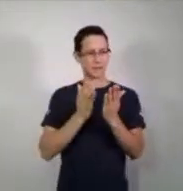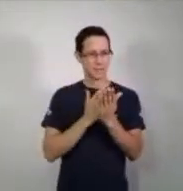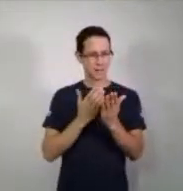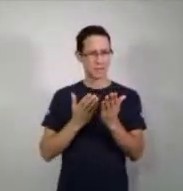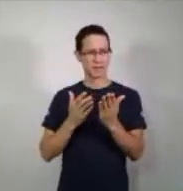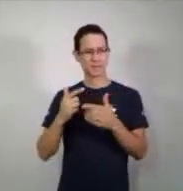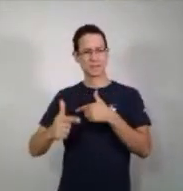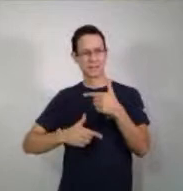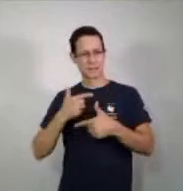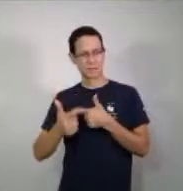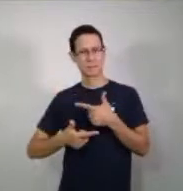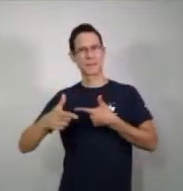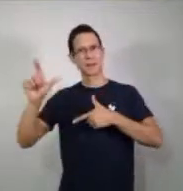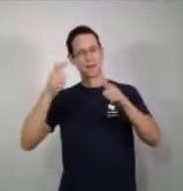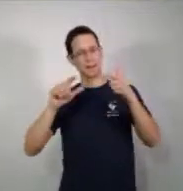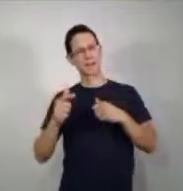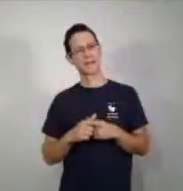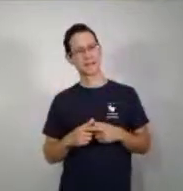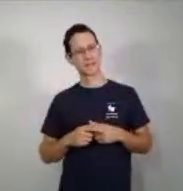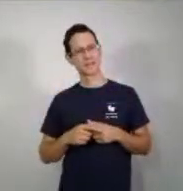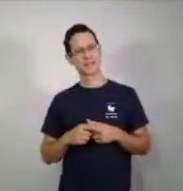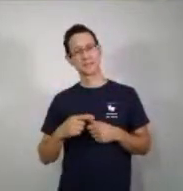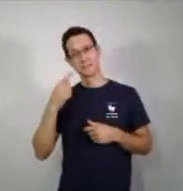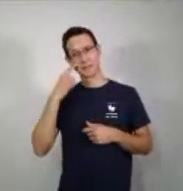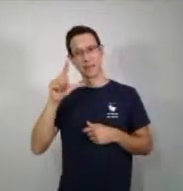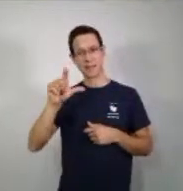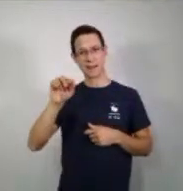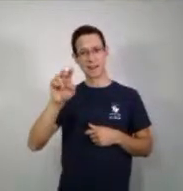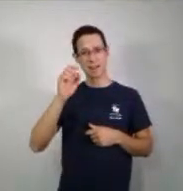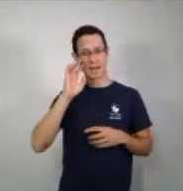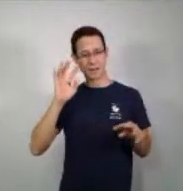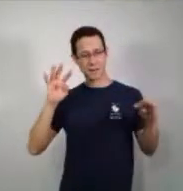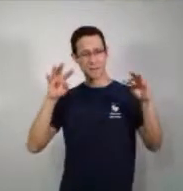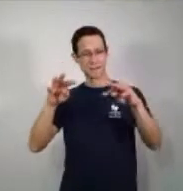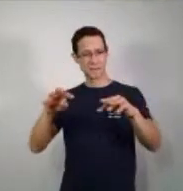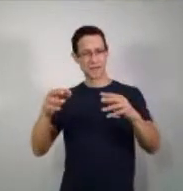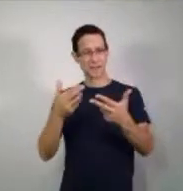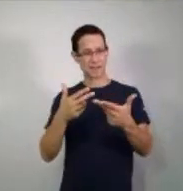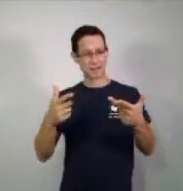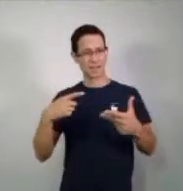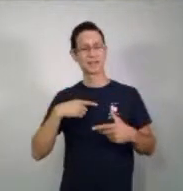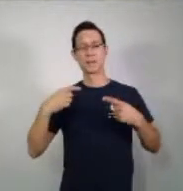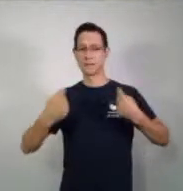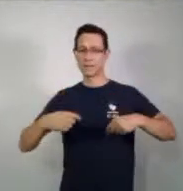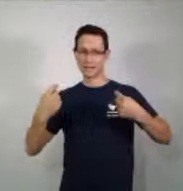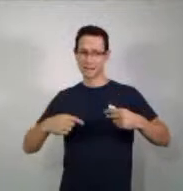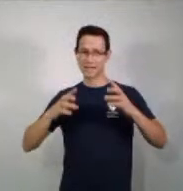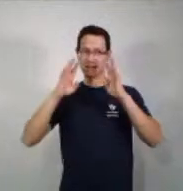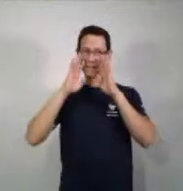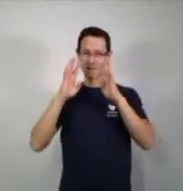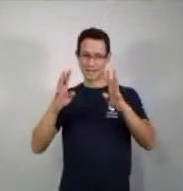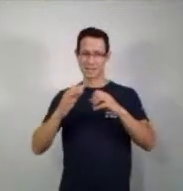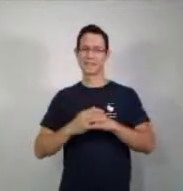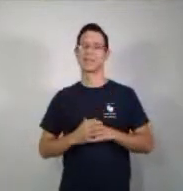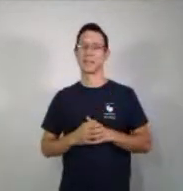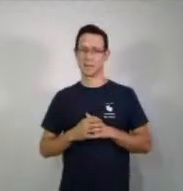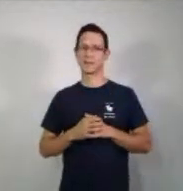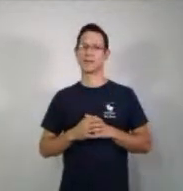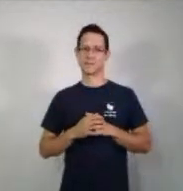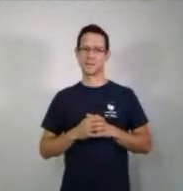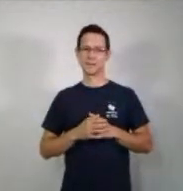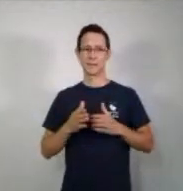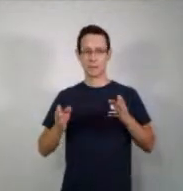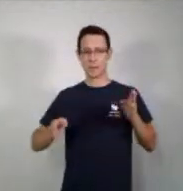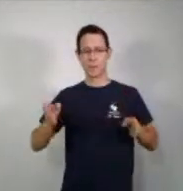vão assistir aqui a live. Enfim, eu acho que a gente tem que estar muito atento a isso, né? Nesse momento que a gente